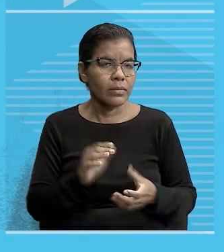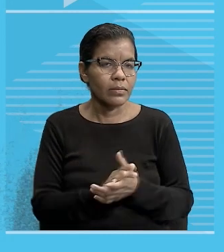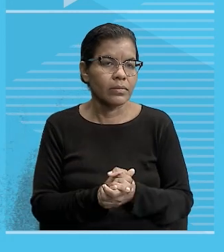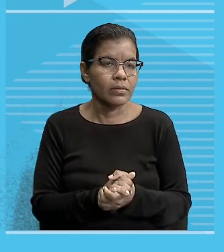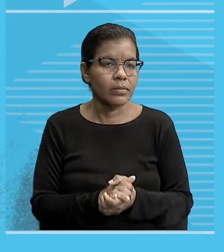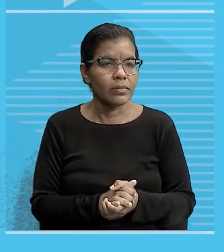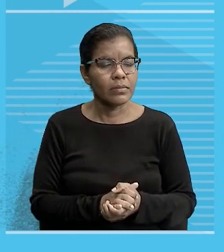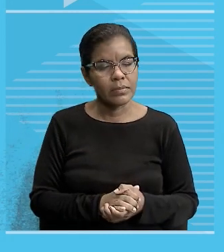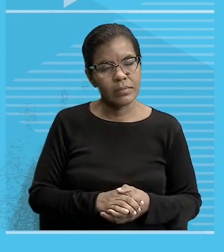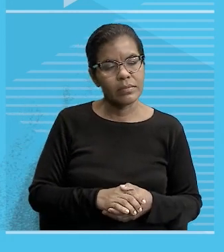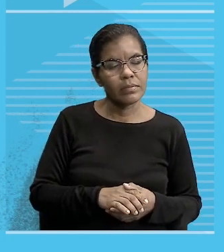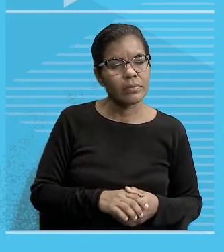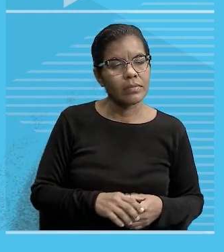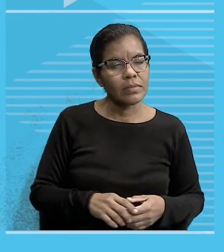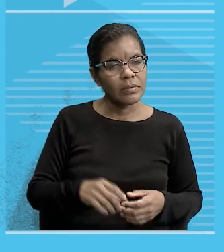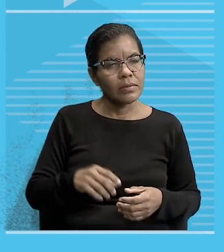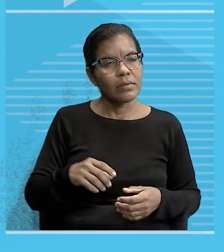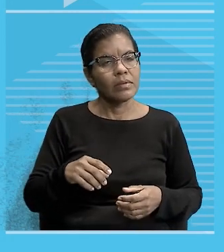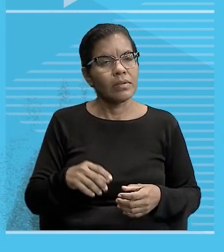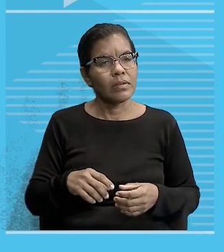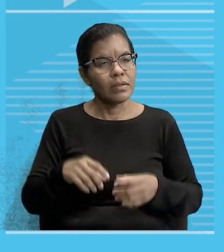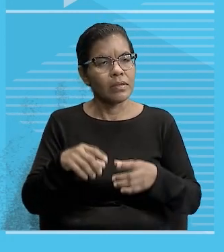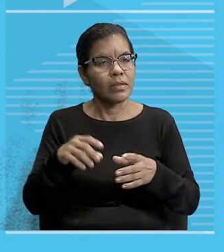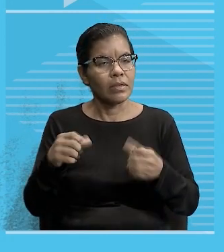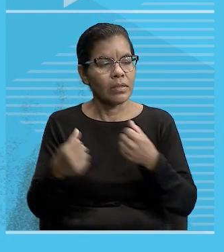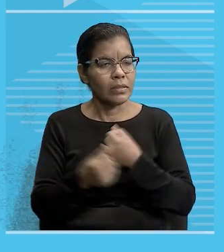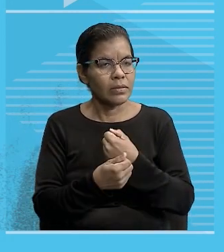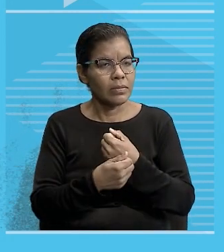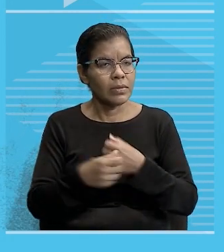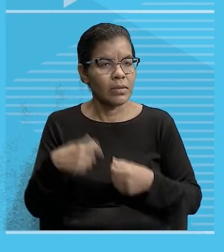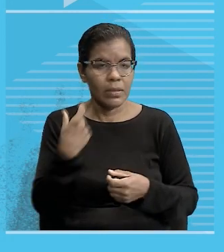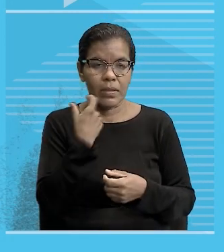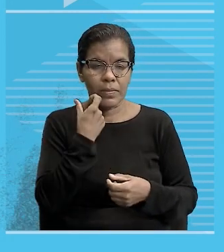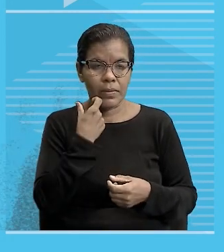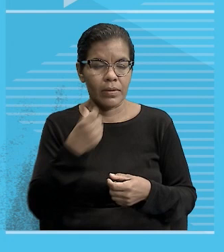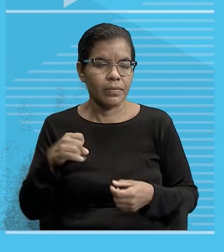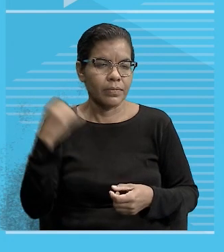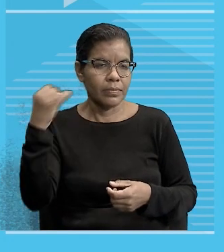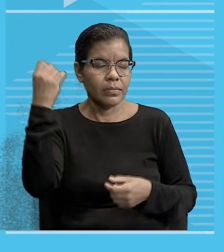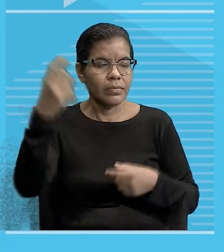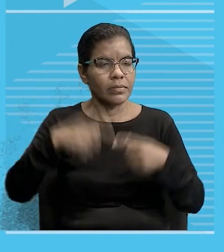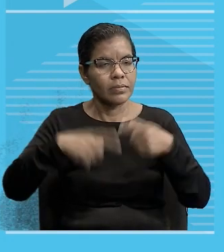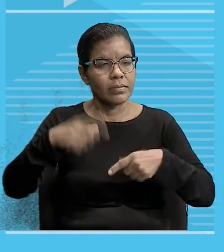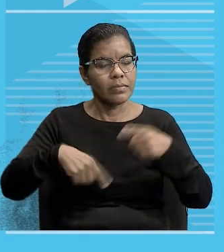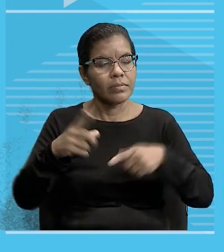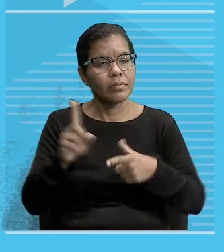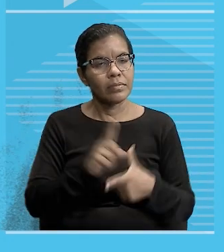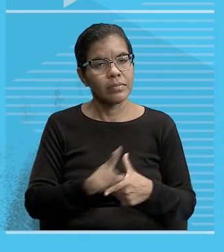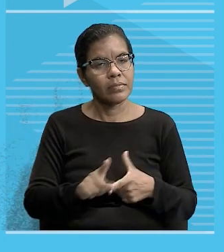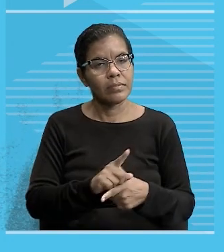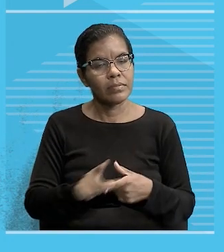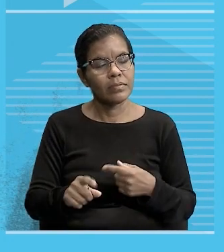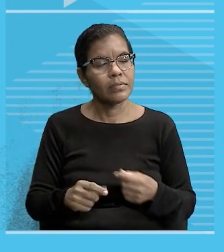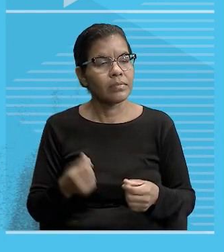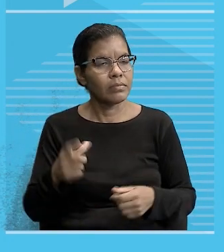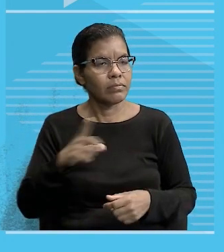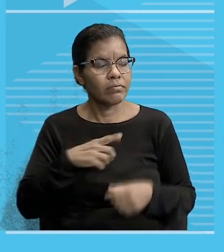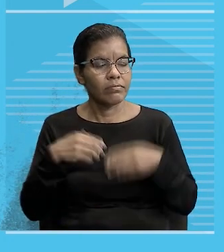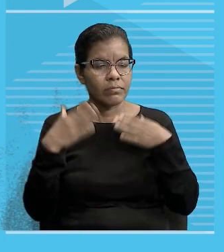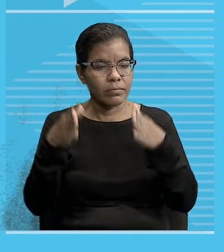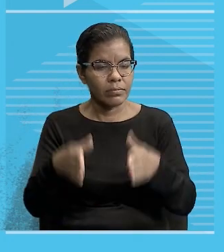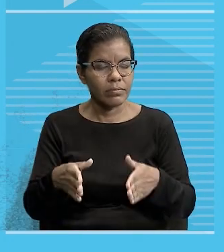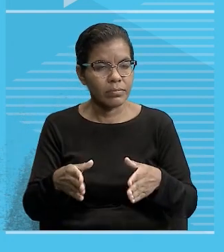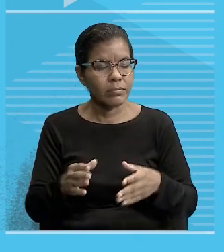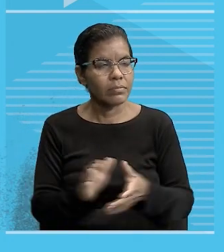o que que ele quer dizer é uma das principais ferramentas de gestão de qualidade que tem como objetivo